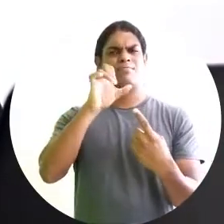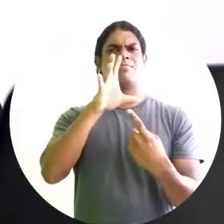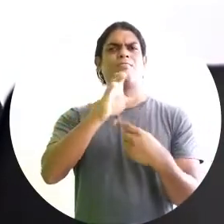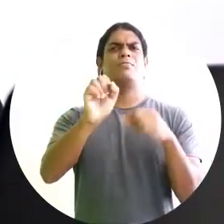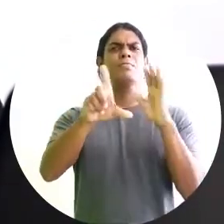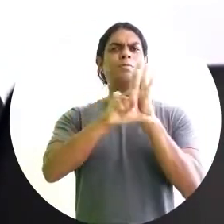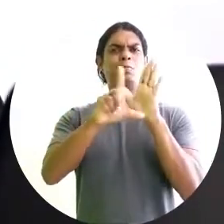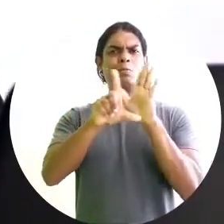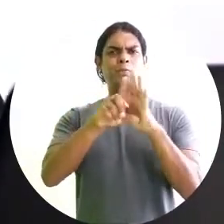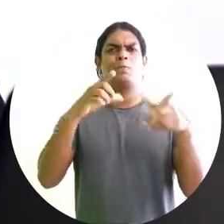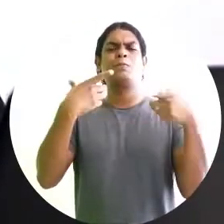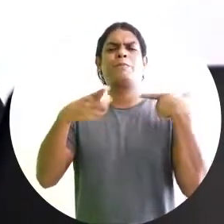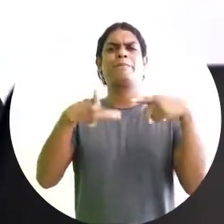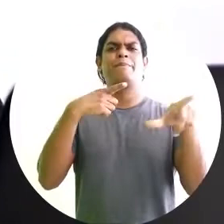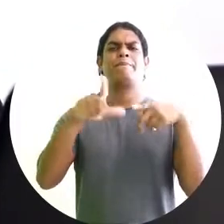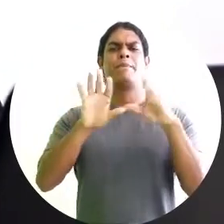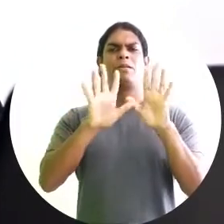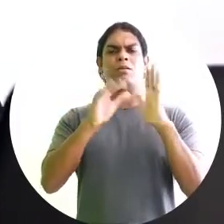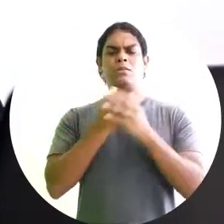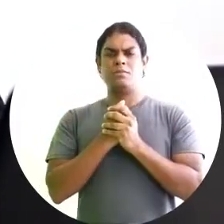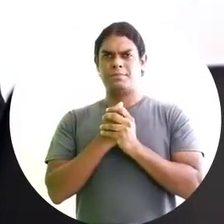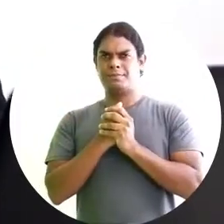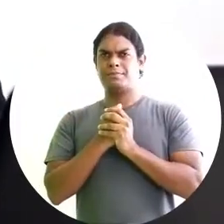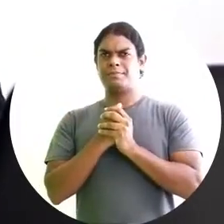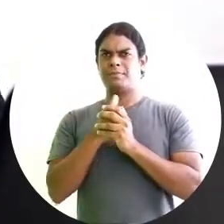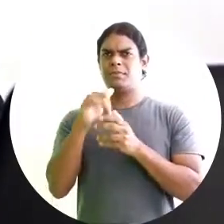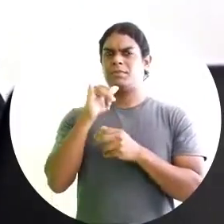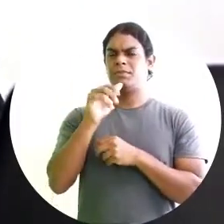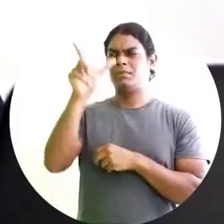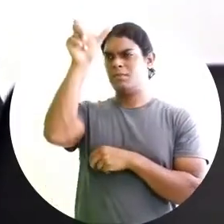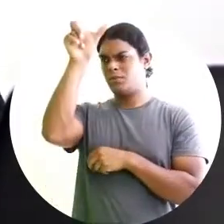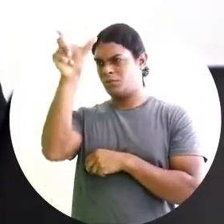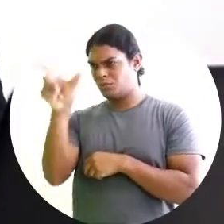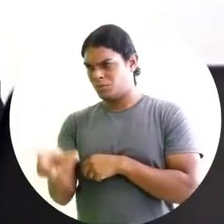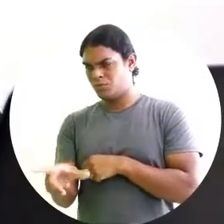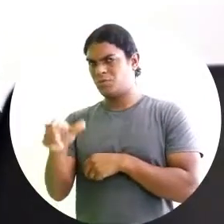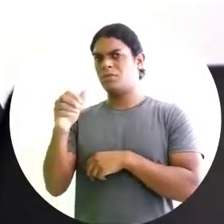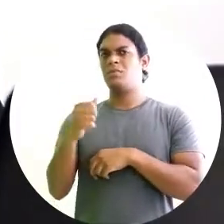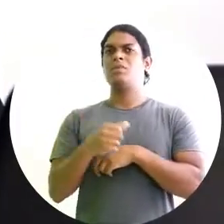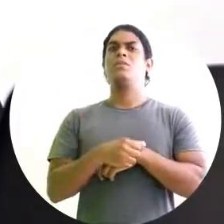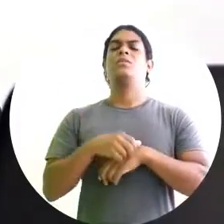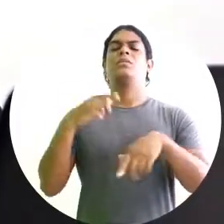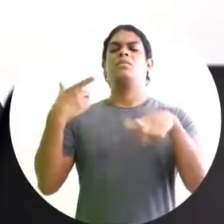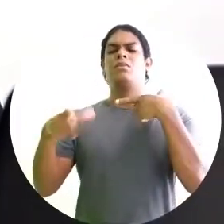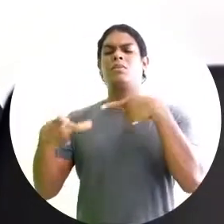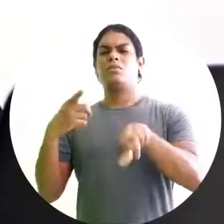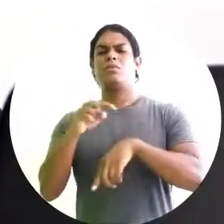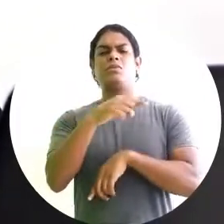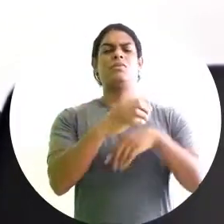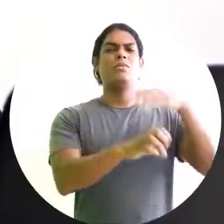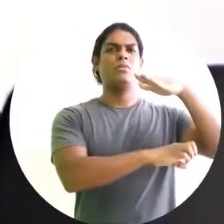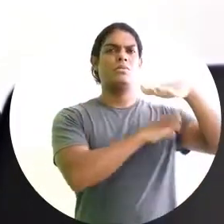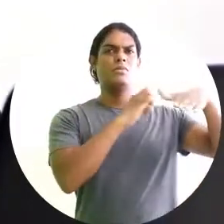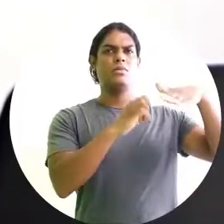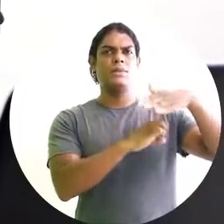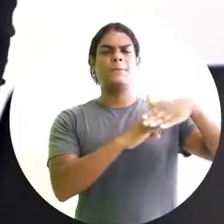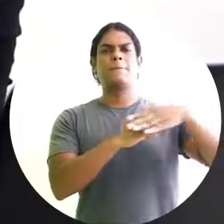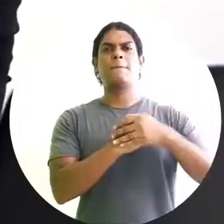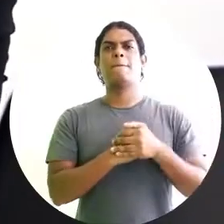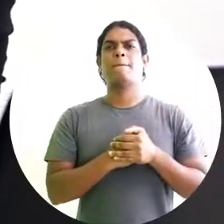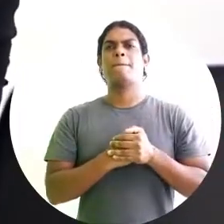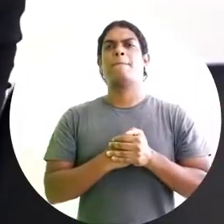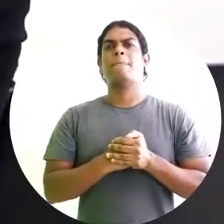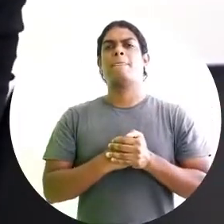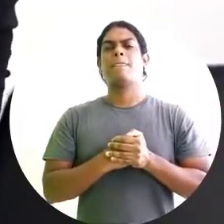pensar agora na situação do empregado e empregador. Vejamos, com a formação desse intercâmbio